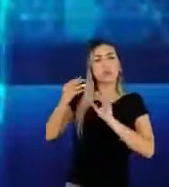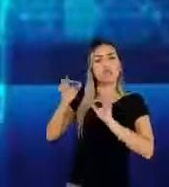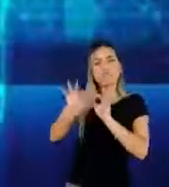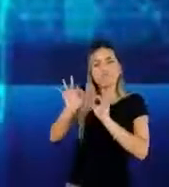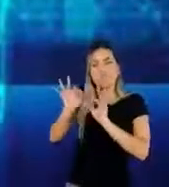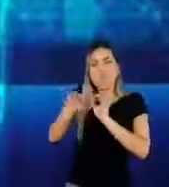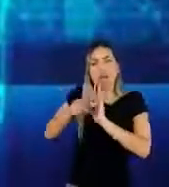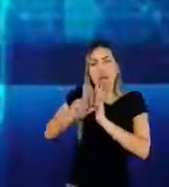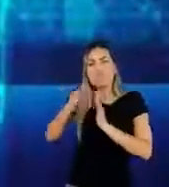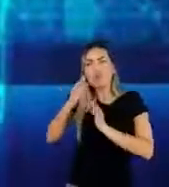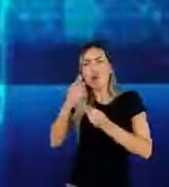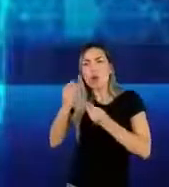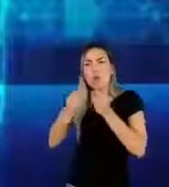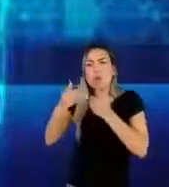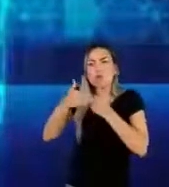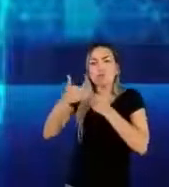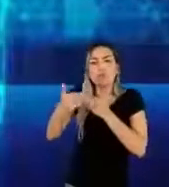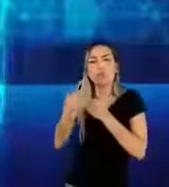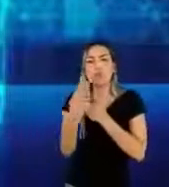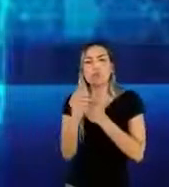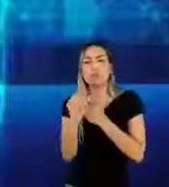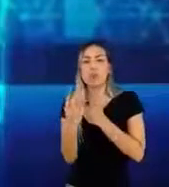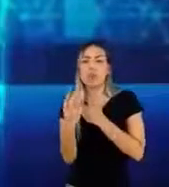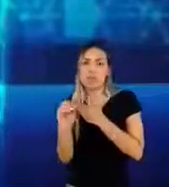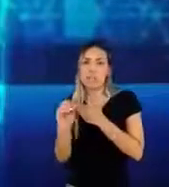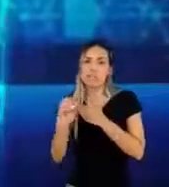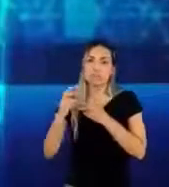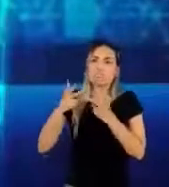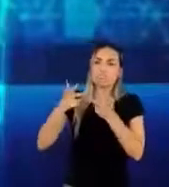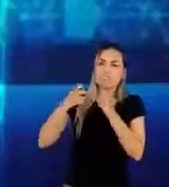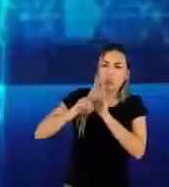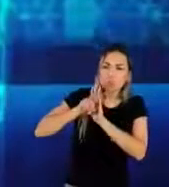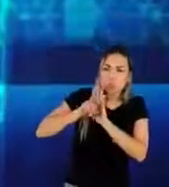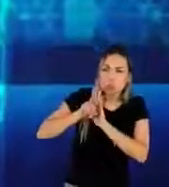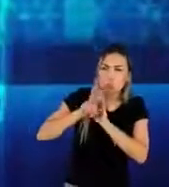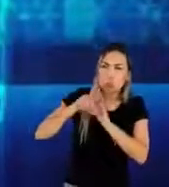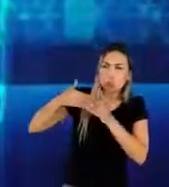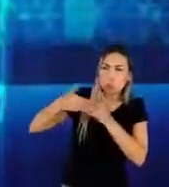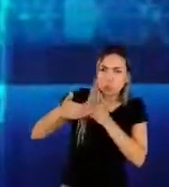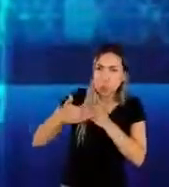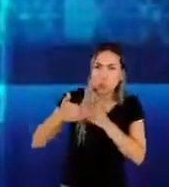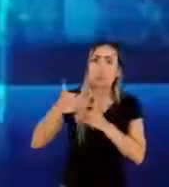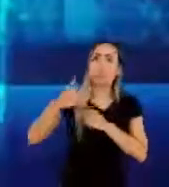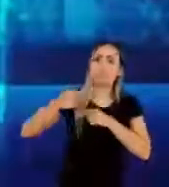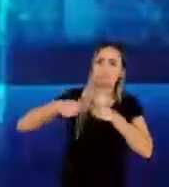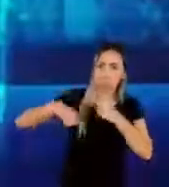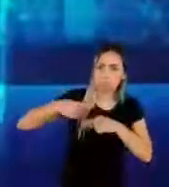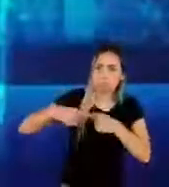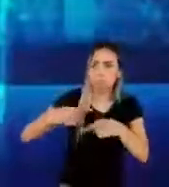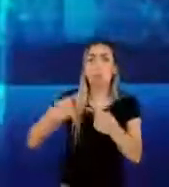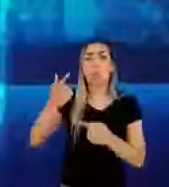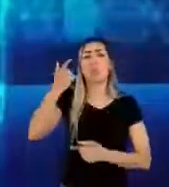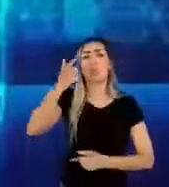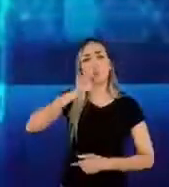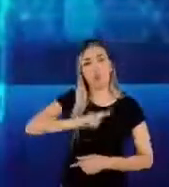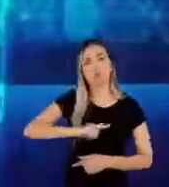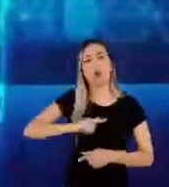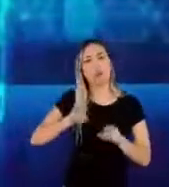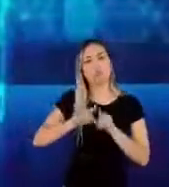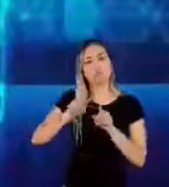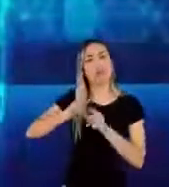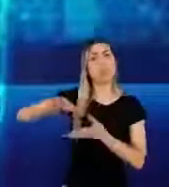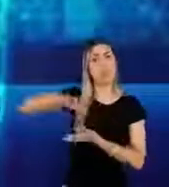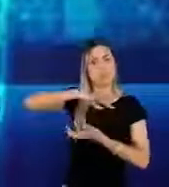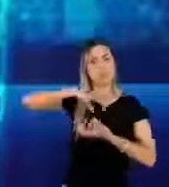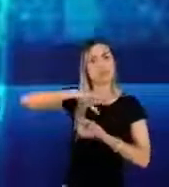avanço de geração no país ele vai continuar sendo renovável, vai continuar sendo sustentável e, com importante, com diversificação. As